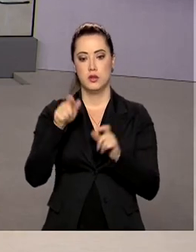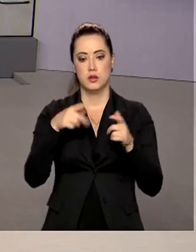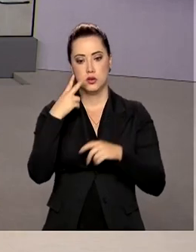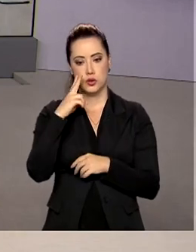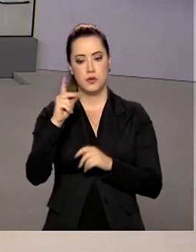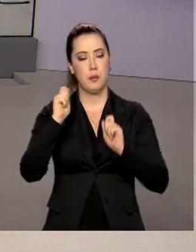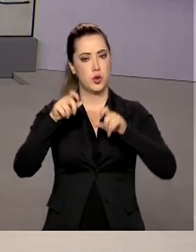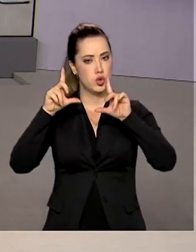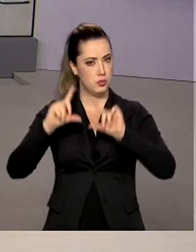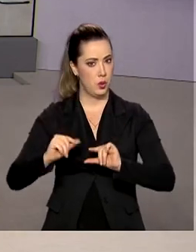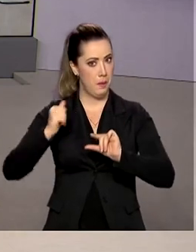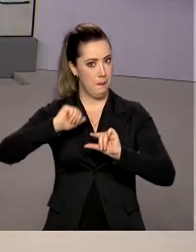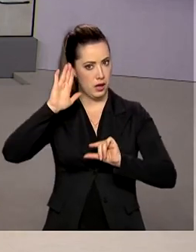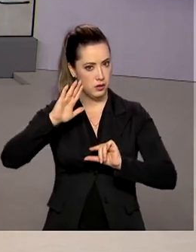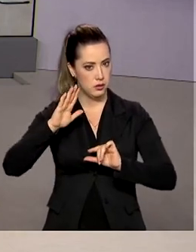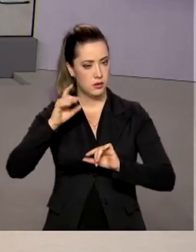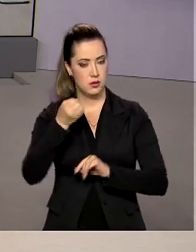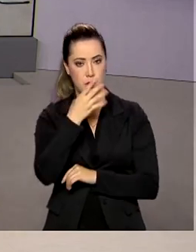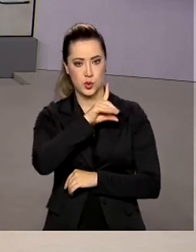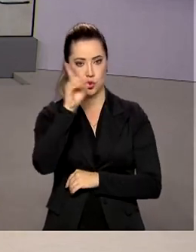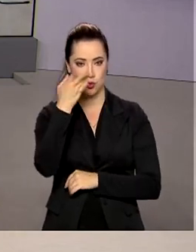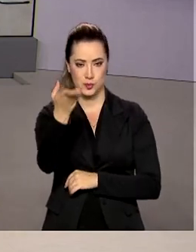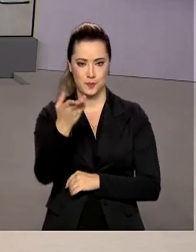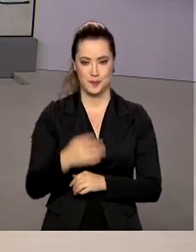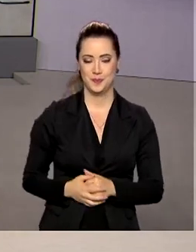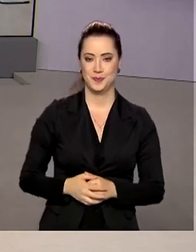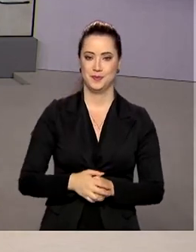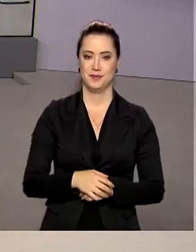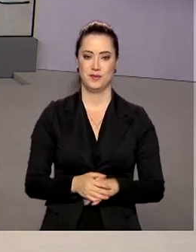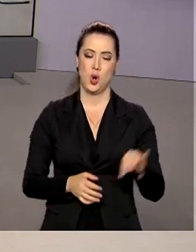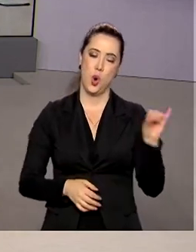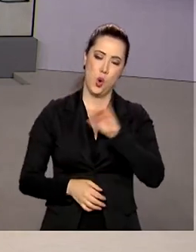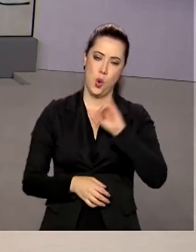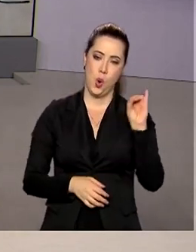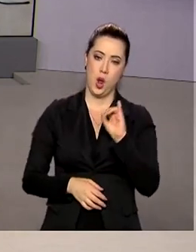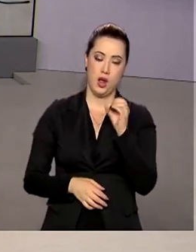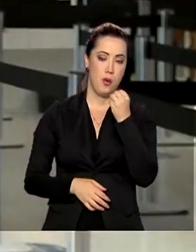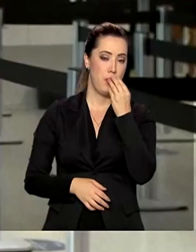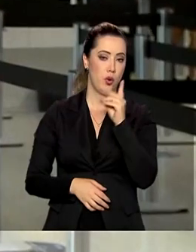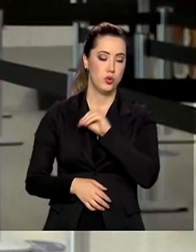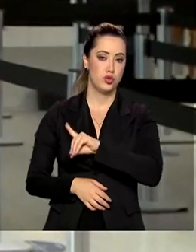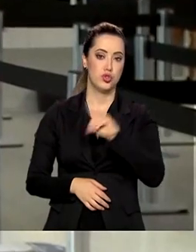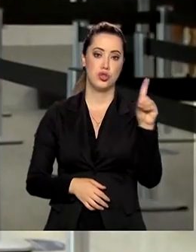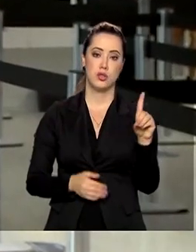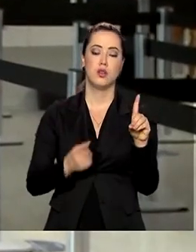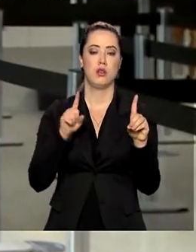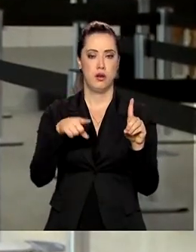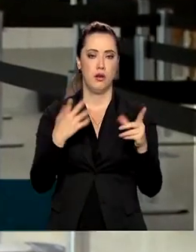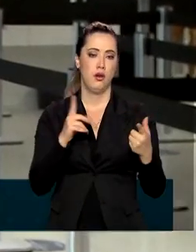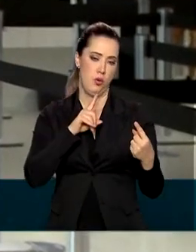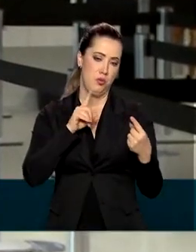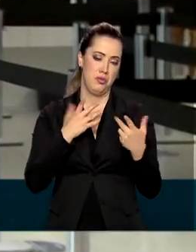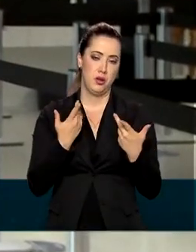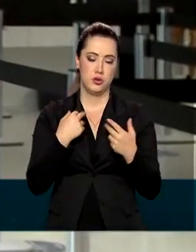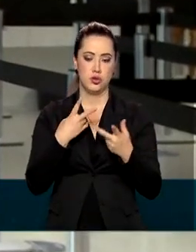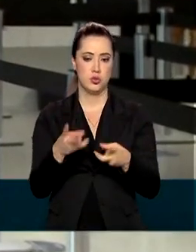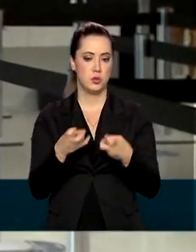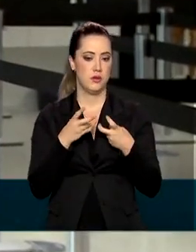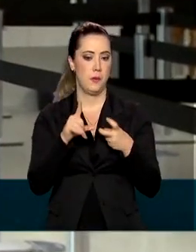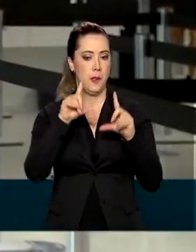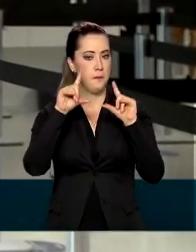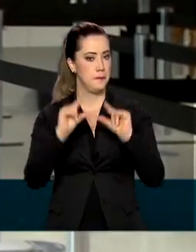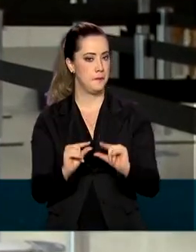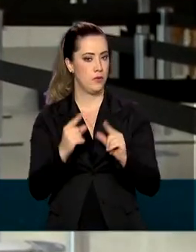passageiros bom dia para você Oi Oi Renata Bom dia a previsão como você disse é de cada sim com a